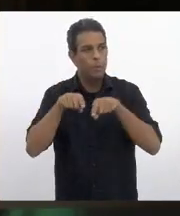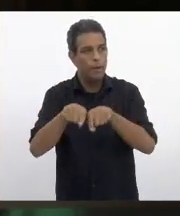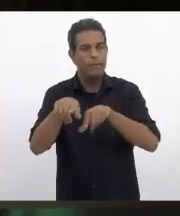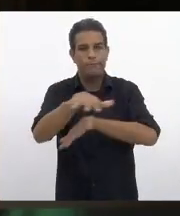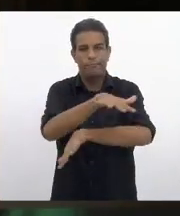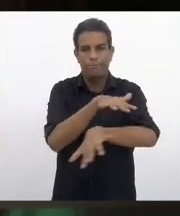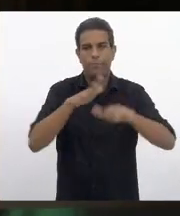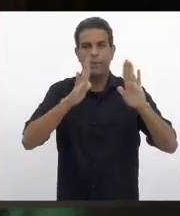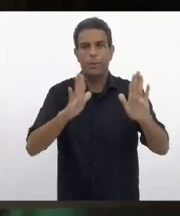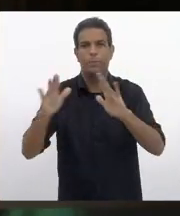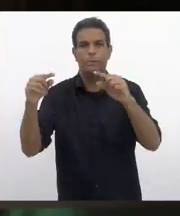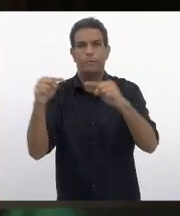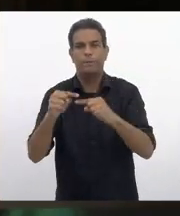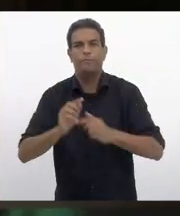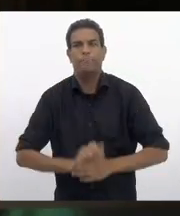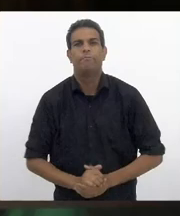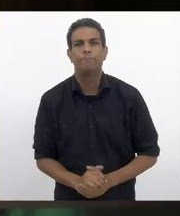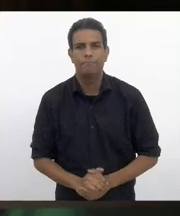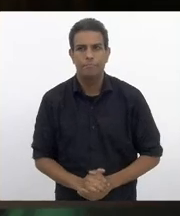todos, que foi a GRAM,